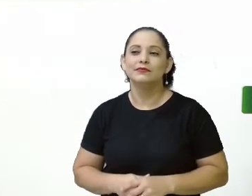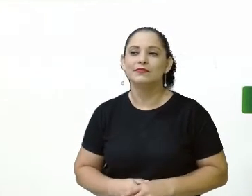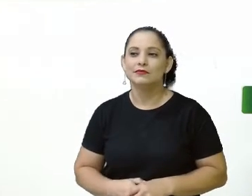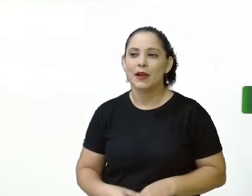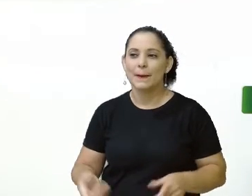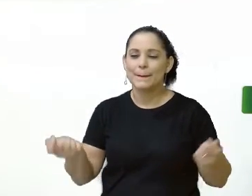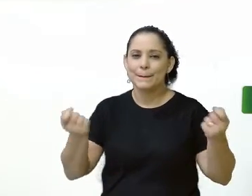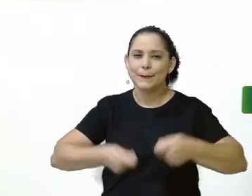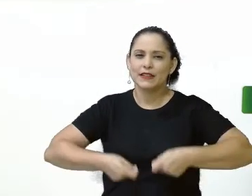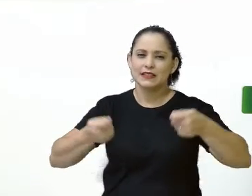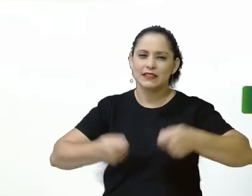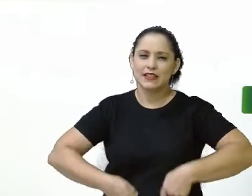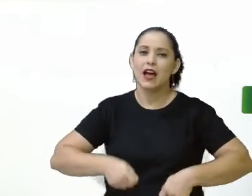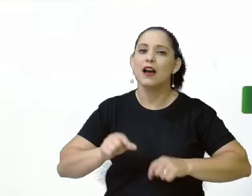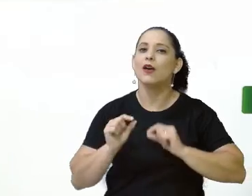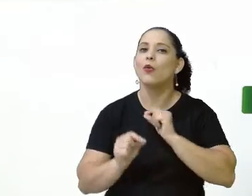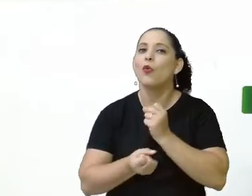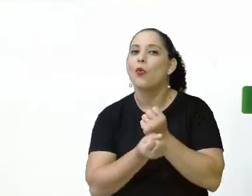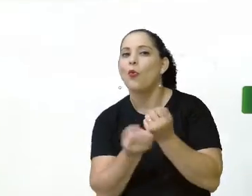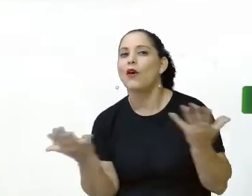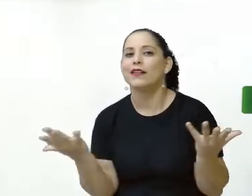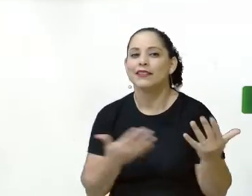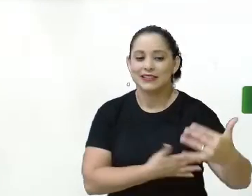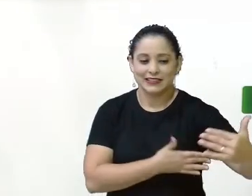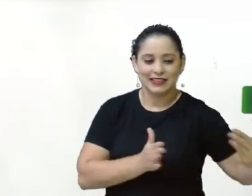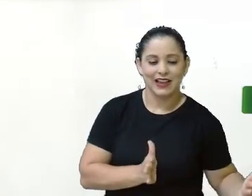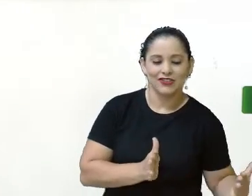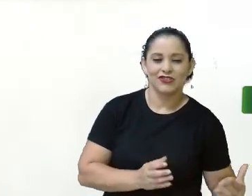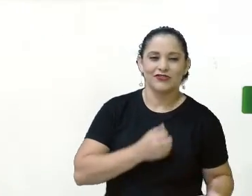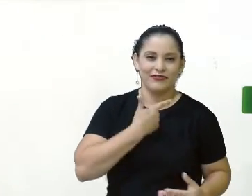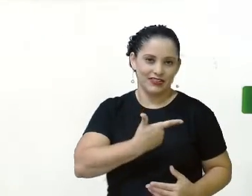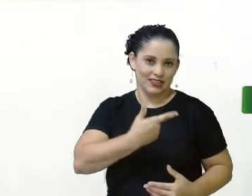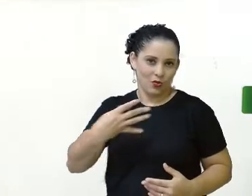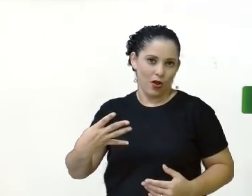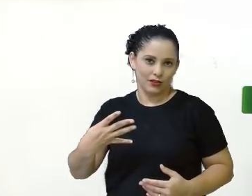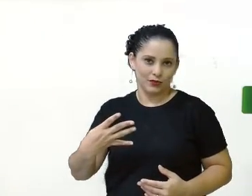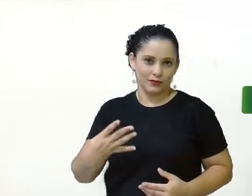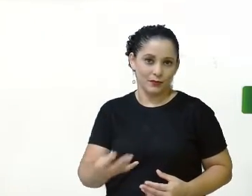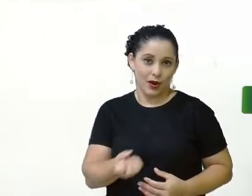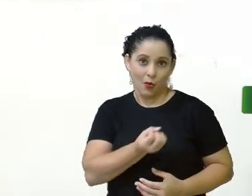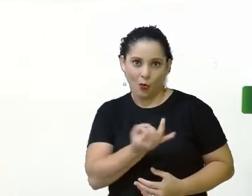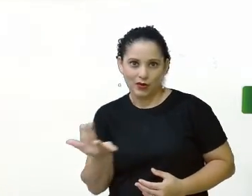de 24 caixas para conseguir colocar os